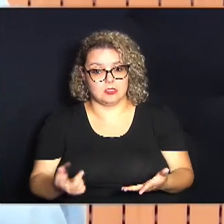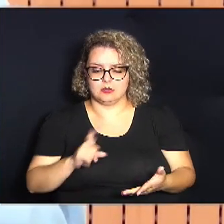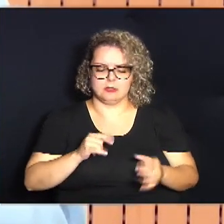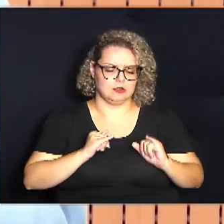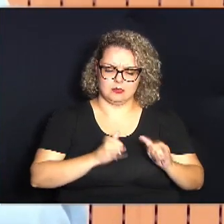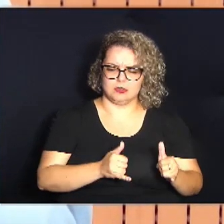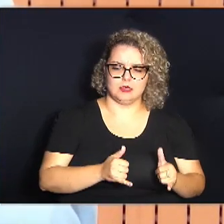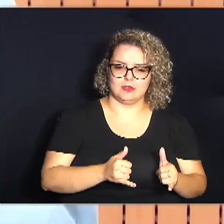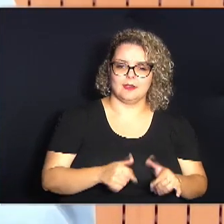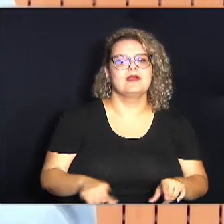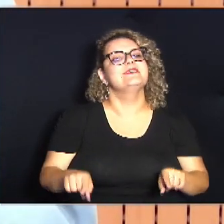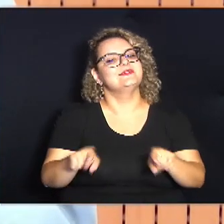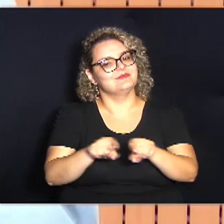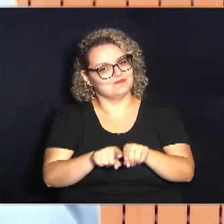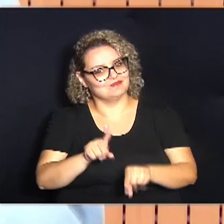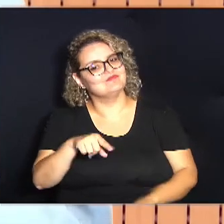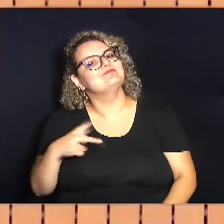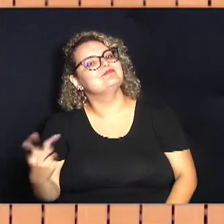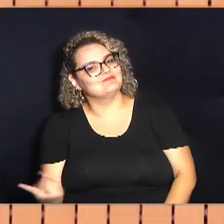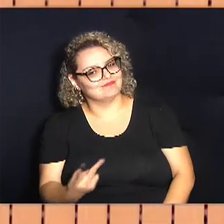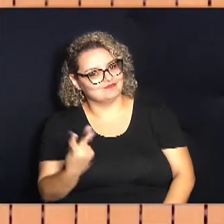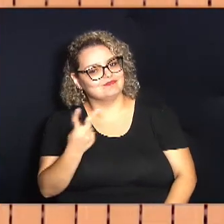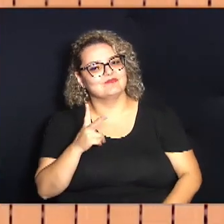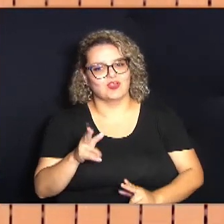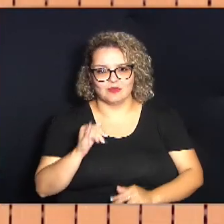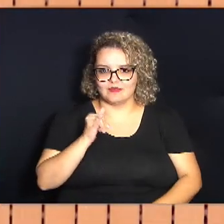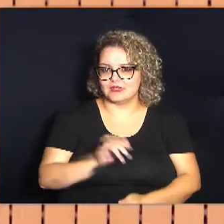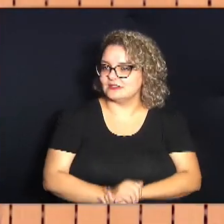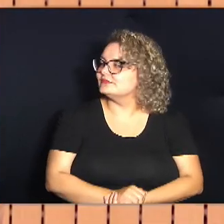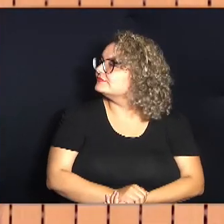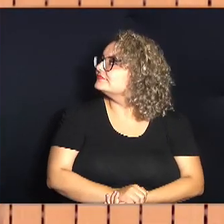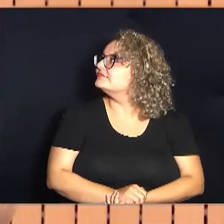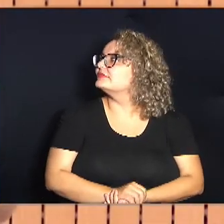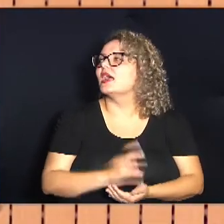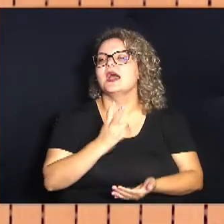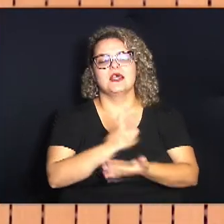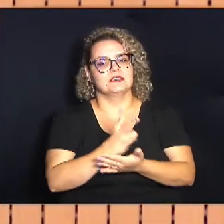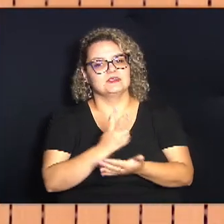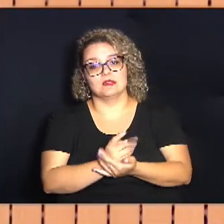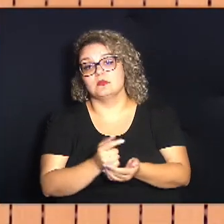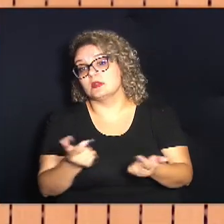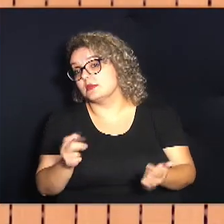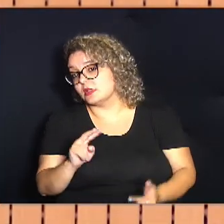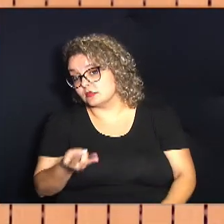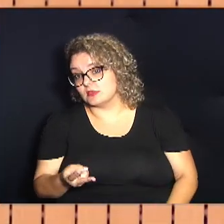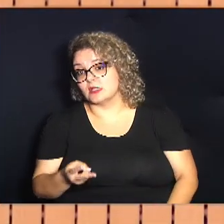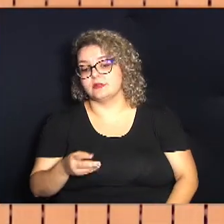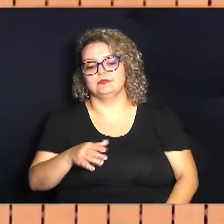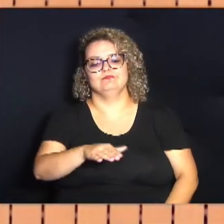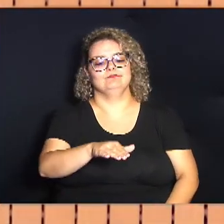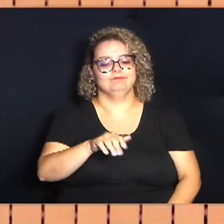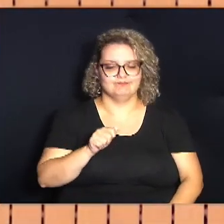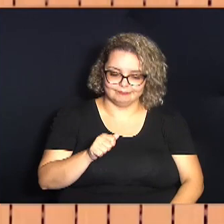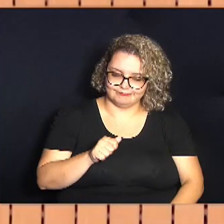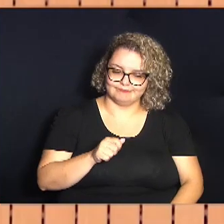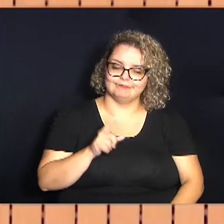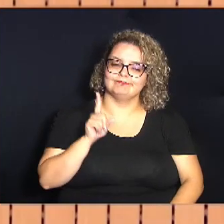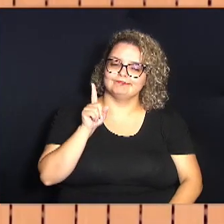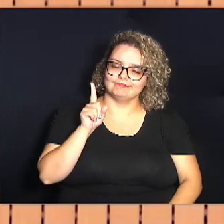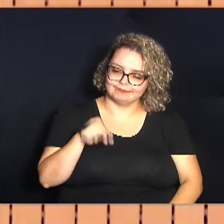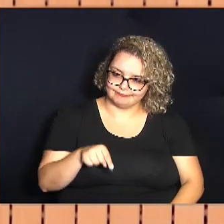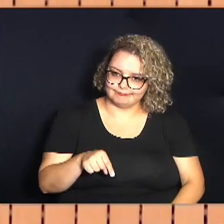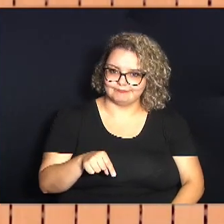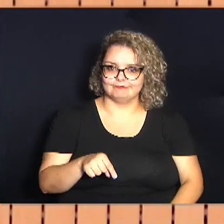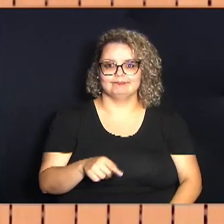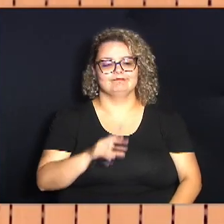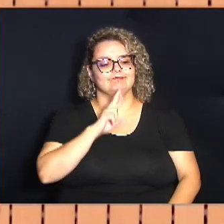que ela também é muito valorosa, como eu falei. Sempre, ou na maioria das vezes em que você for chamado, será com um